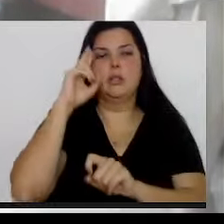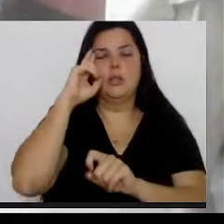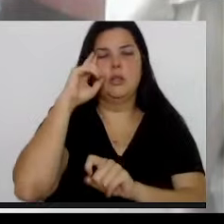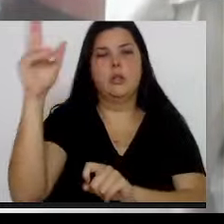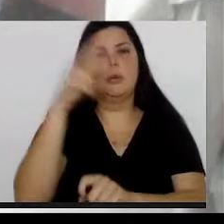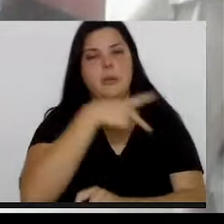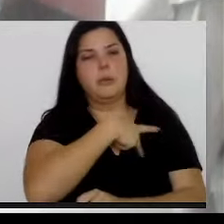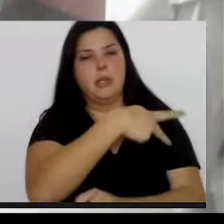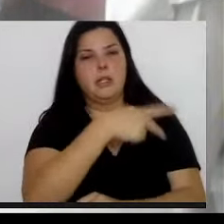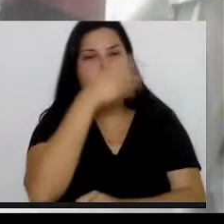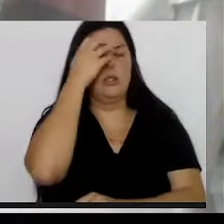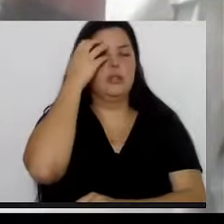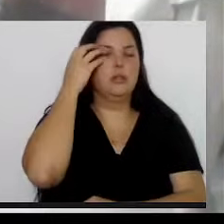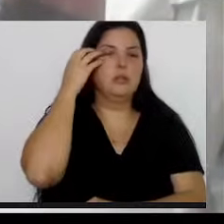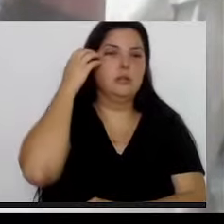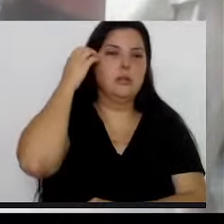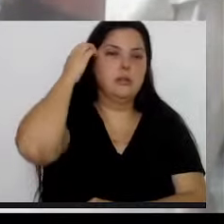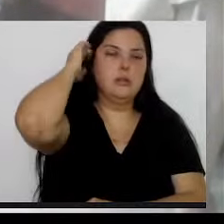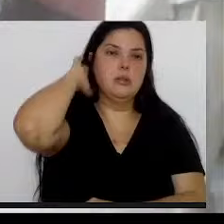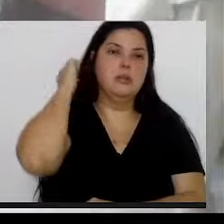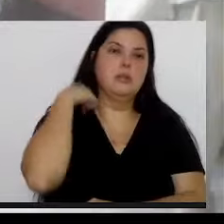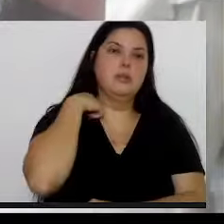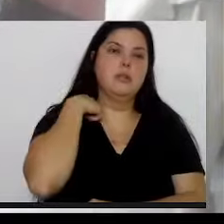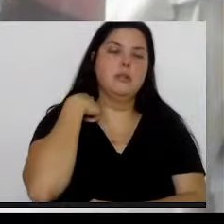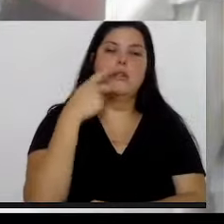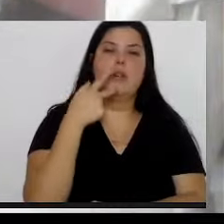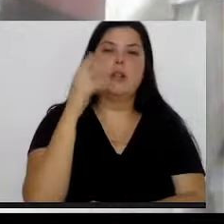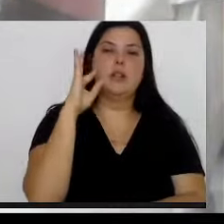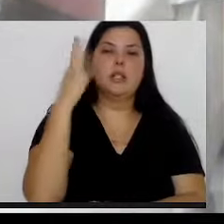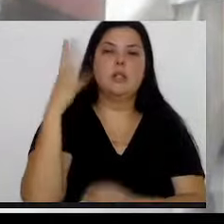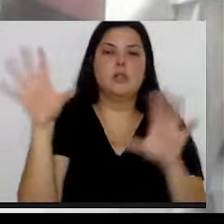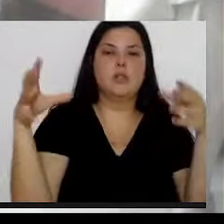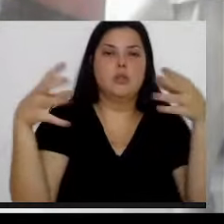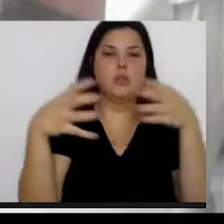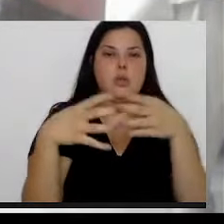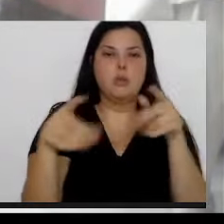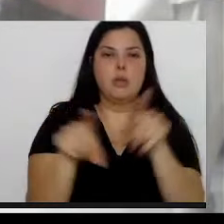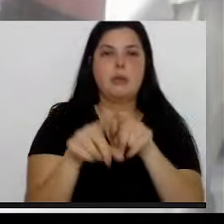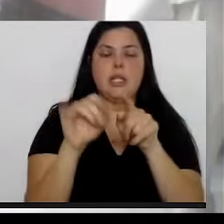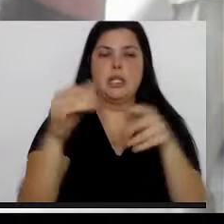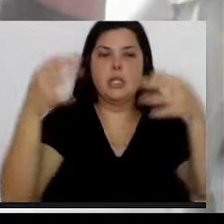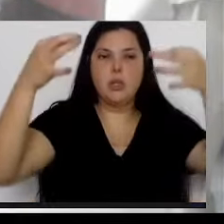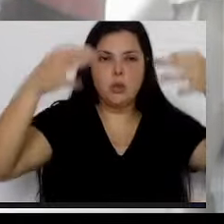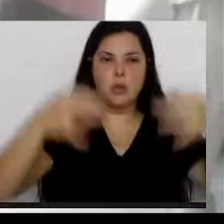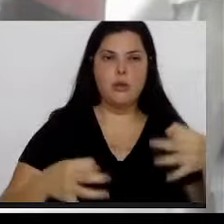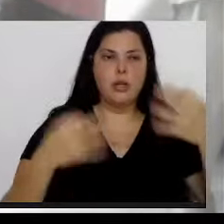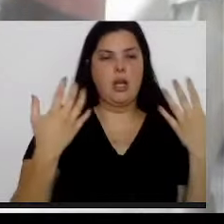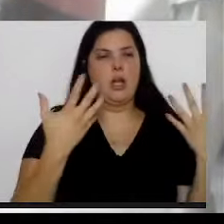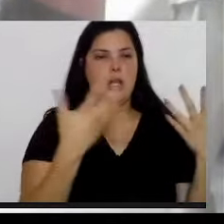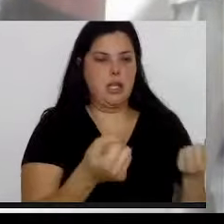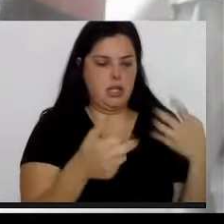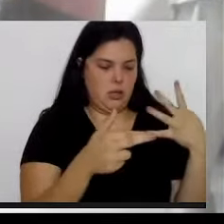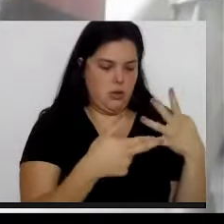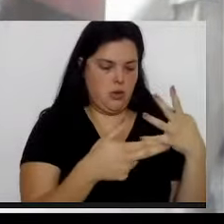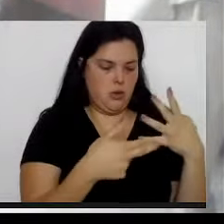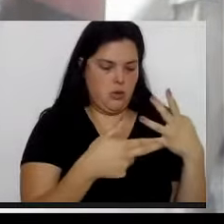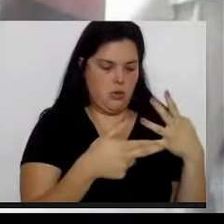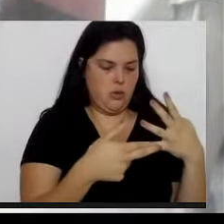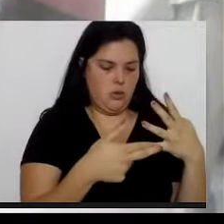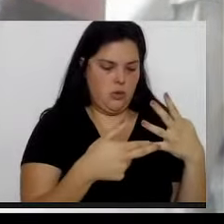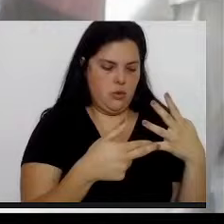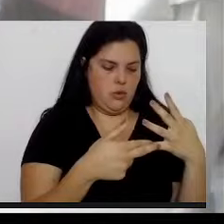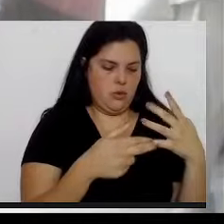presidente, eu ressalto que a decisão deste colegiado, caso se confirme pelo provimento do recurso,